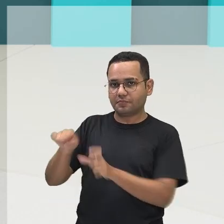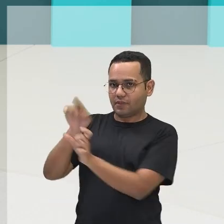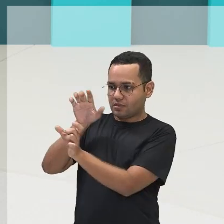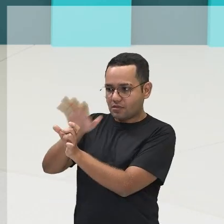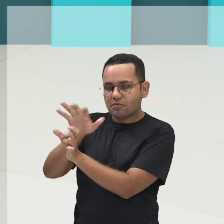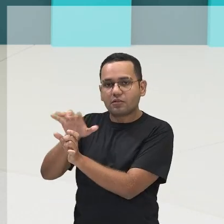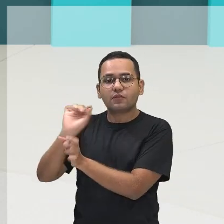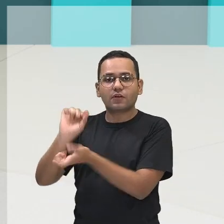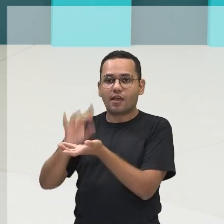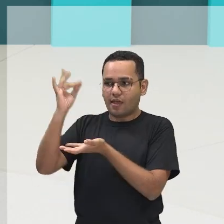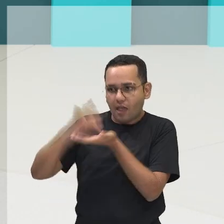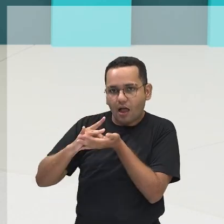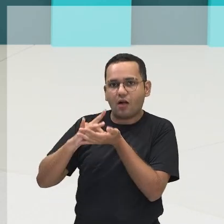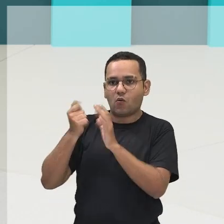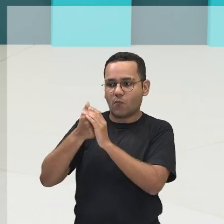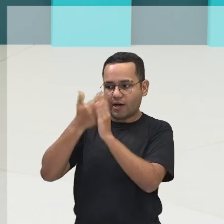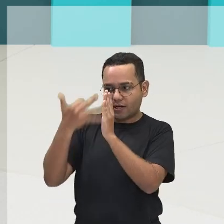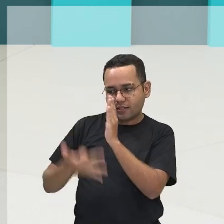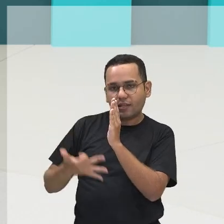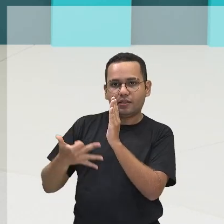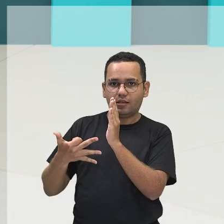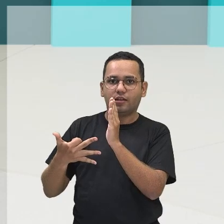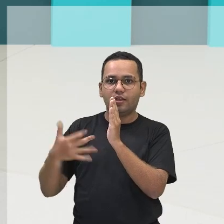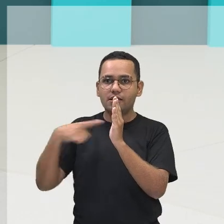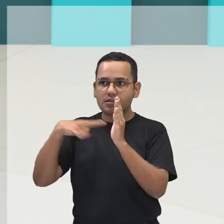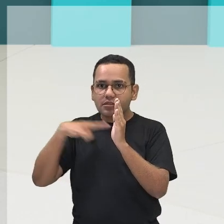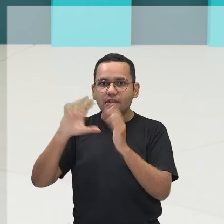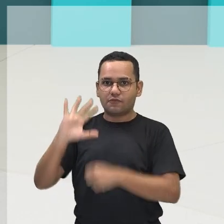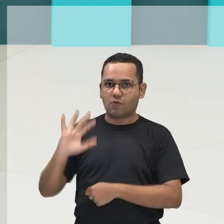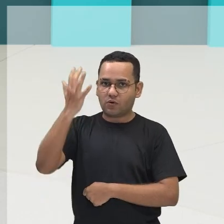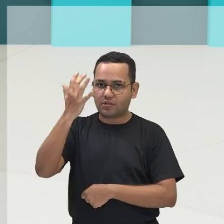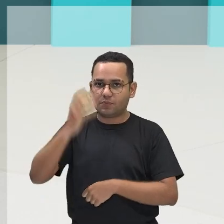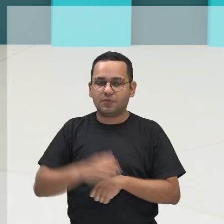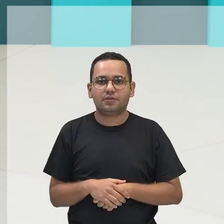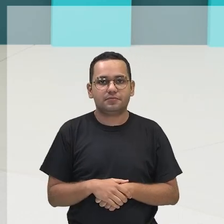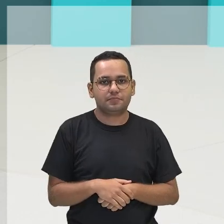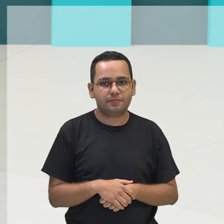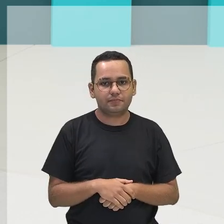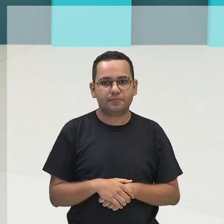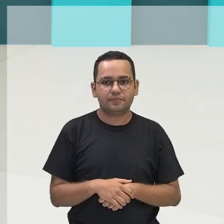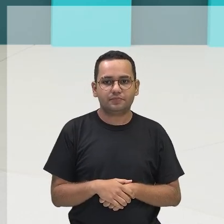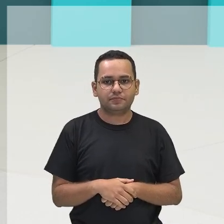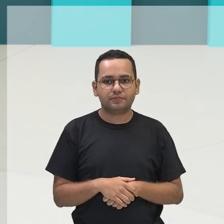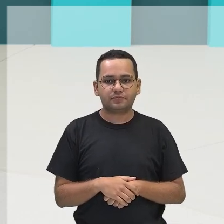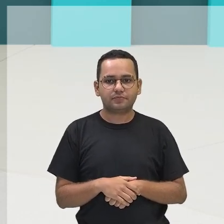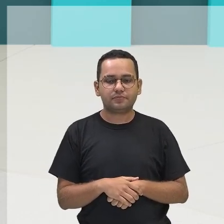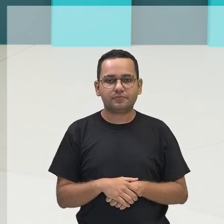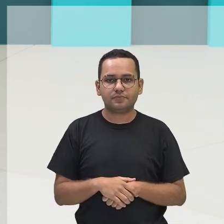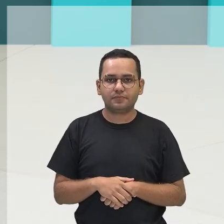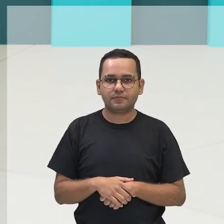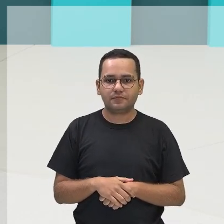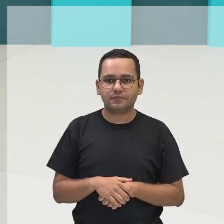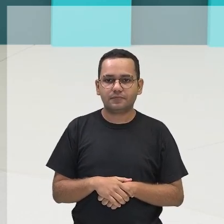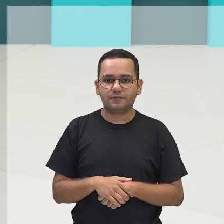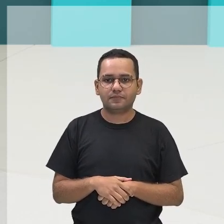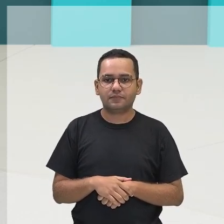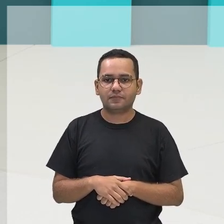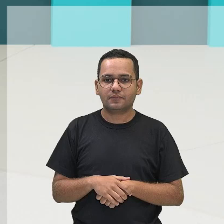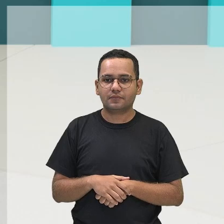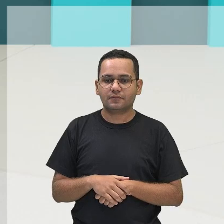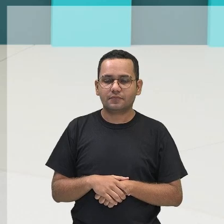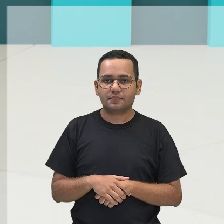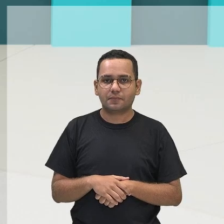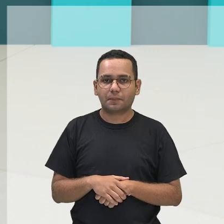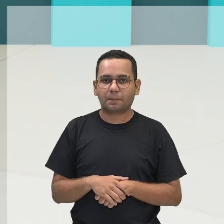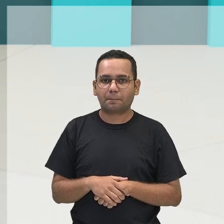real, sentido que de fato realmente é aquilo que está no dicionário, digamos assim, é aquilo que de fato